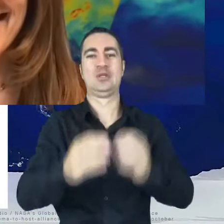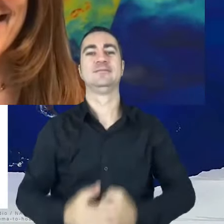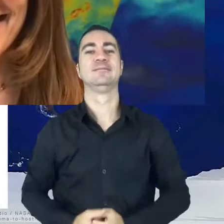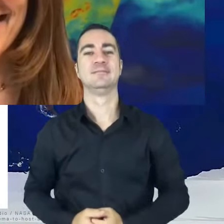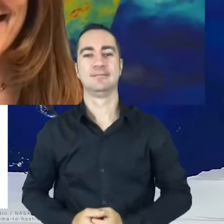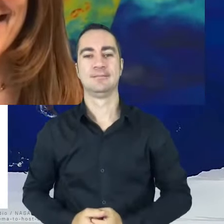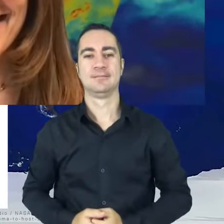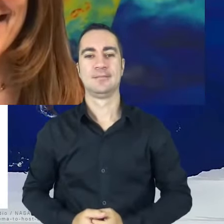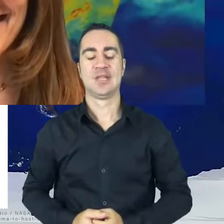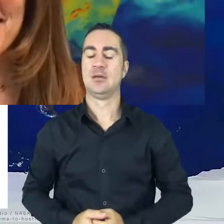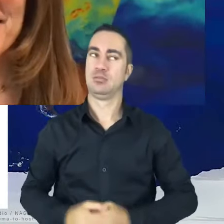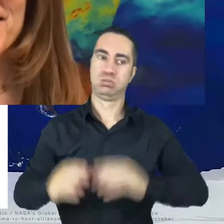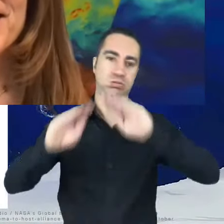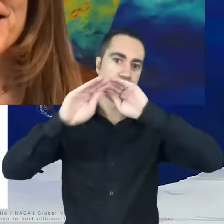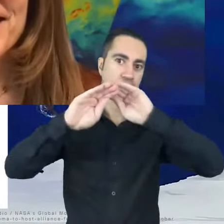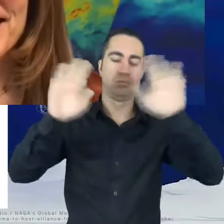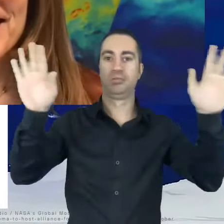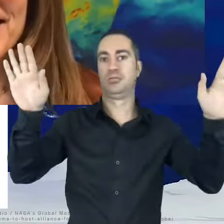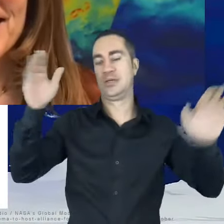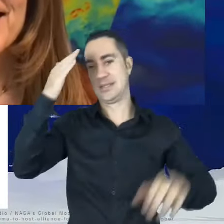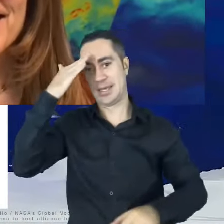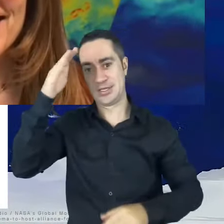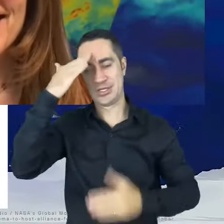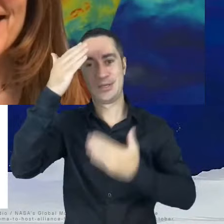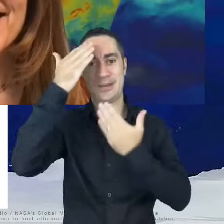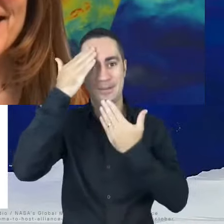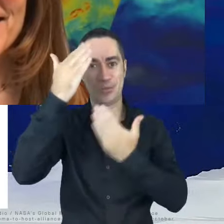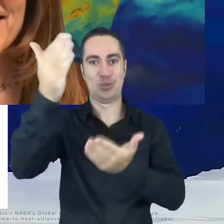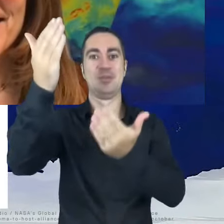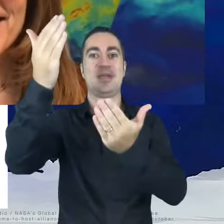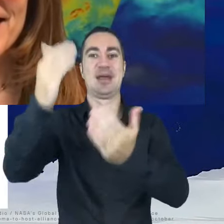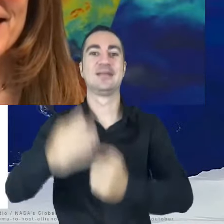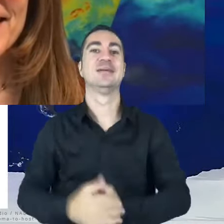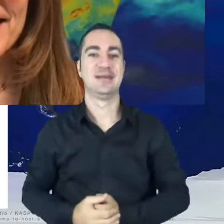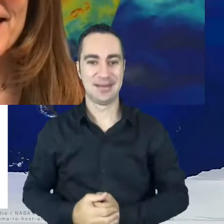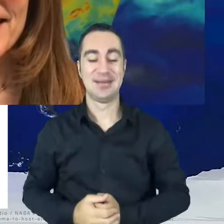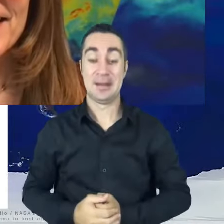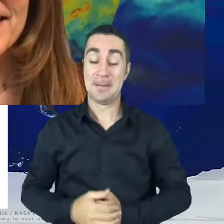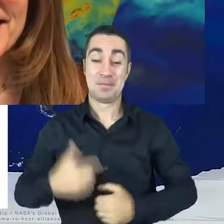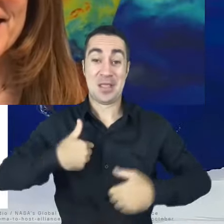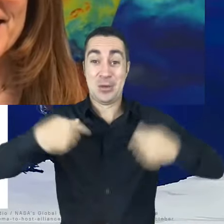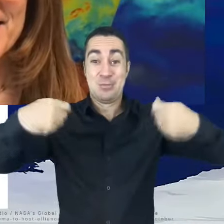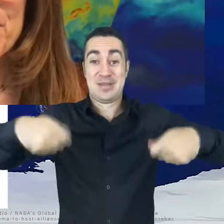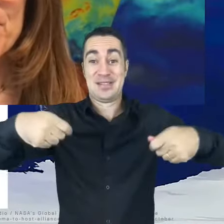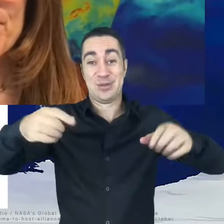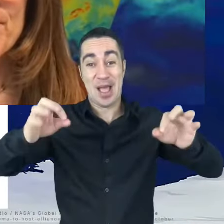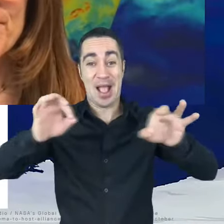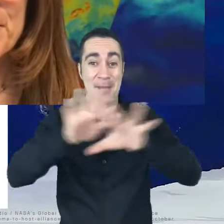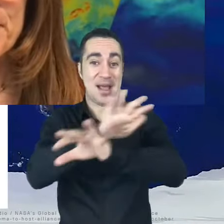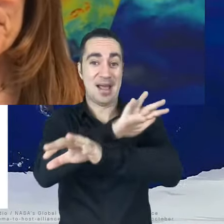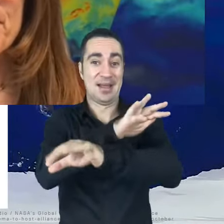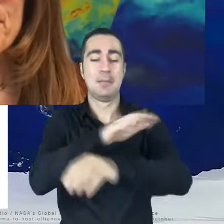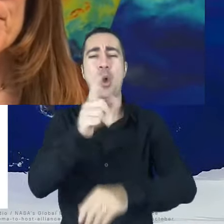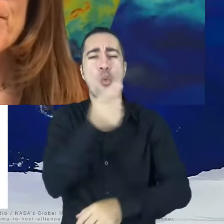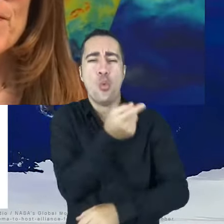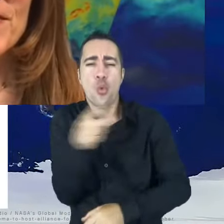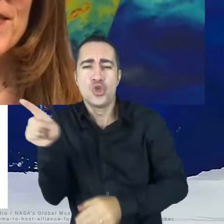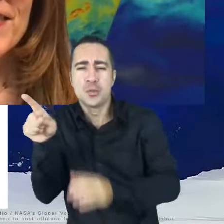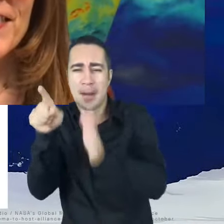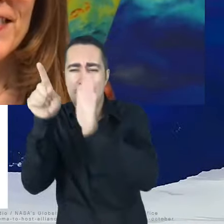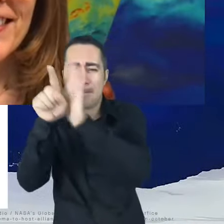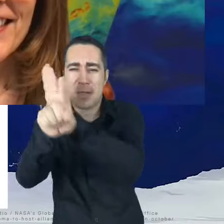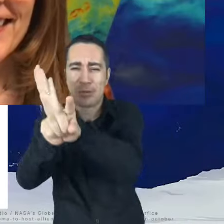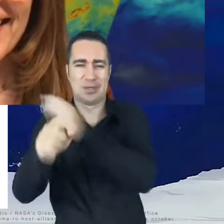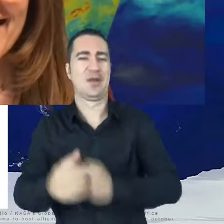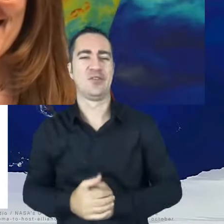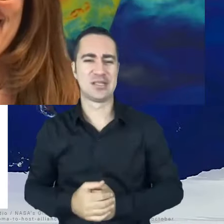Entendido. Muito obrigada, Elaine. Eu vou ter que encerrar aqui, mas com uma última pergunta. Estou curiosa,